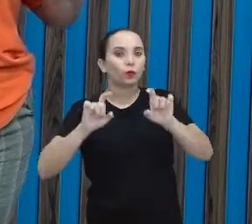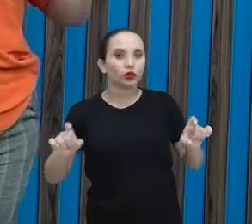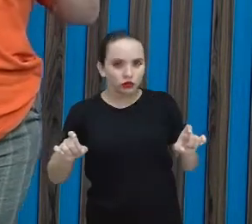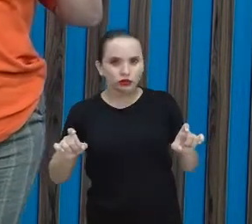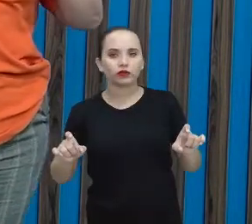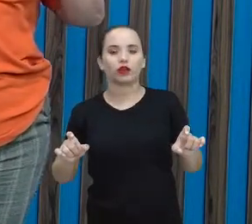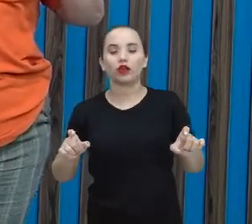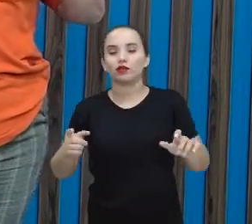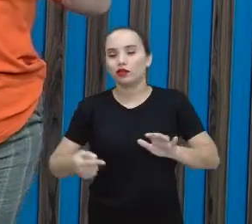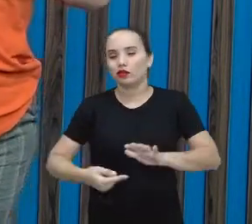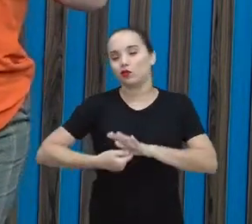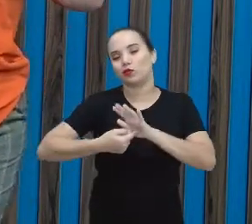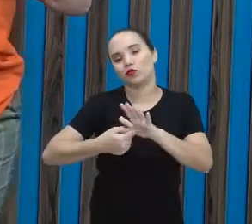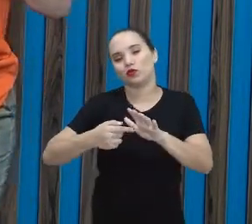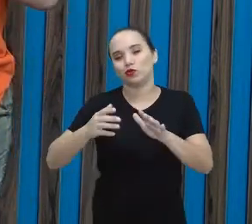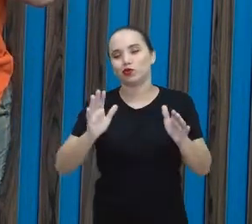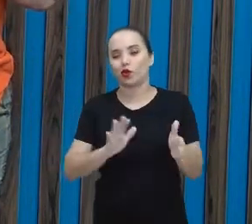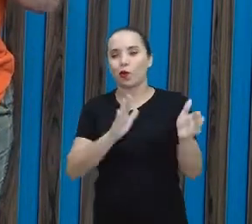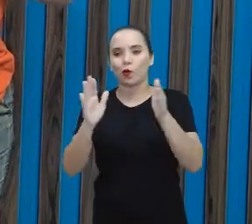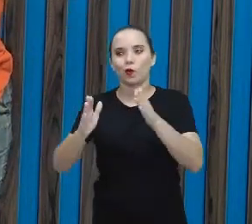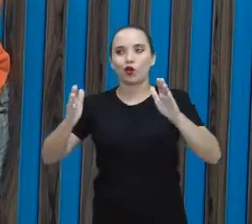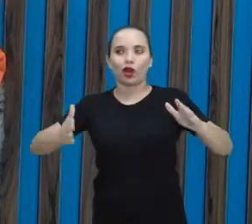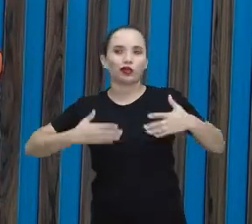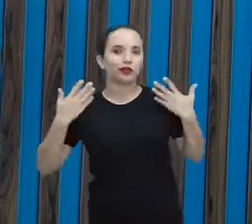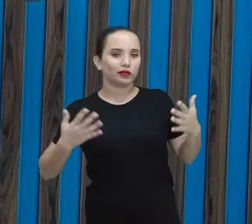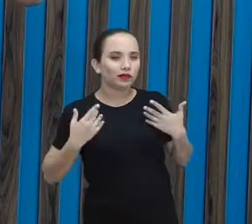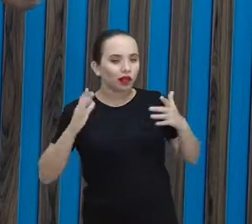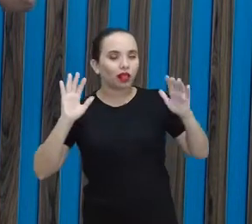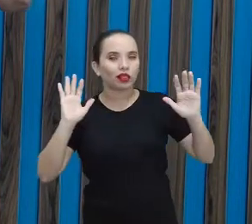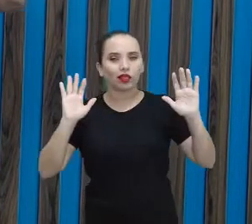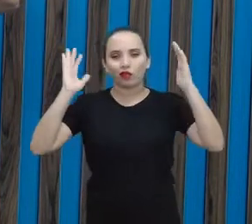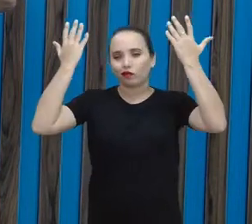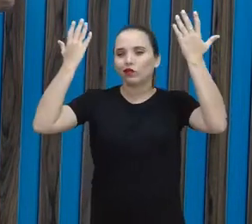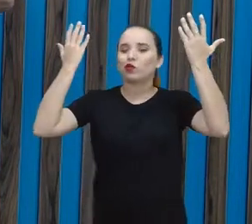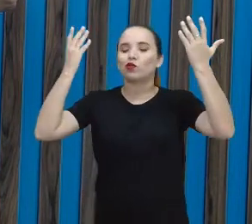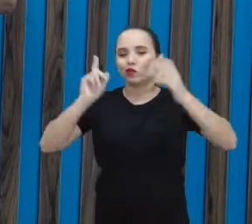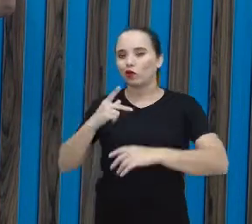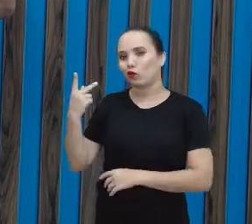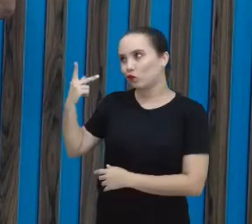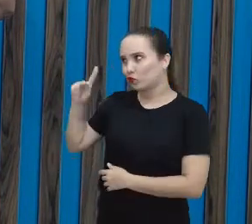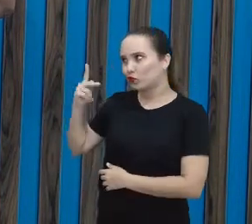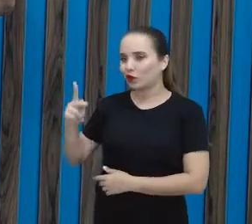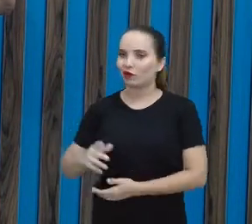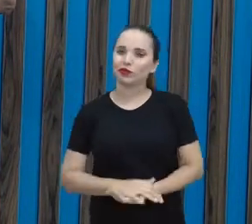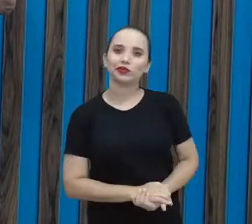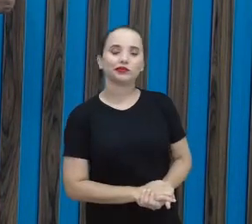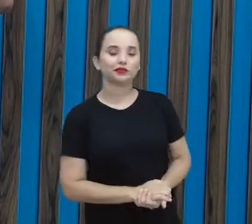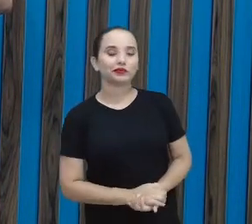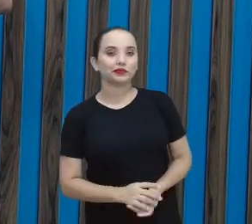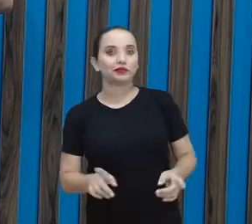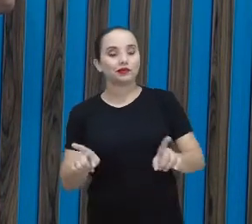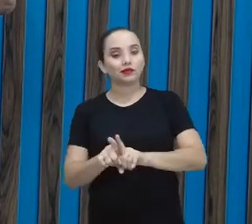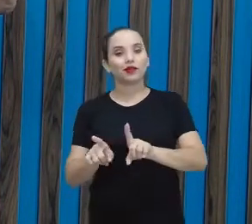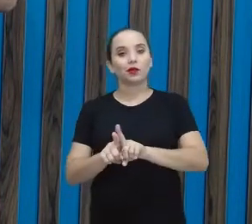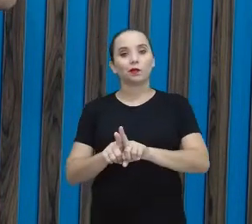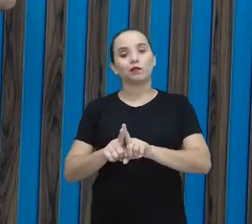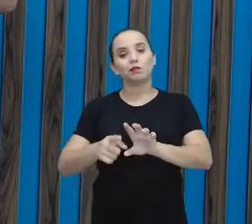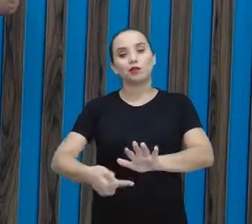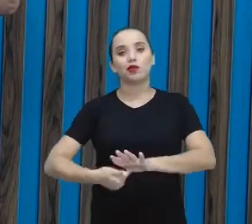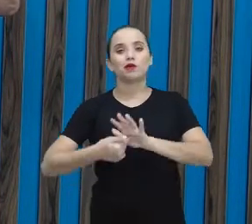lado divertido dele, do lado leve, do lado festivo, né? E também mostrando um pouco